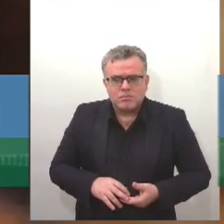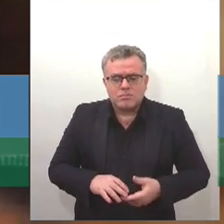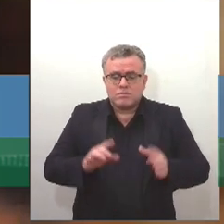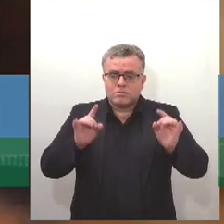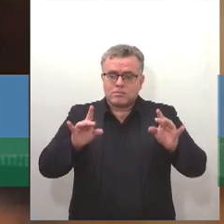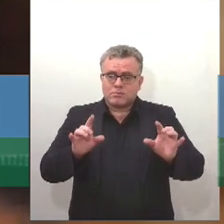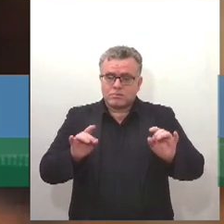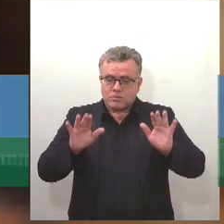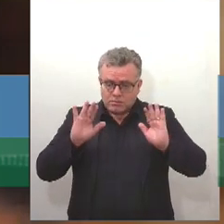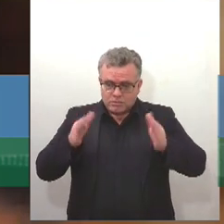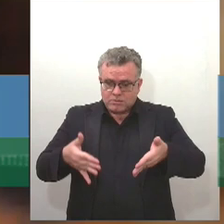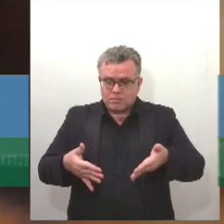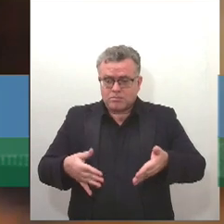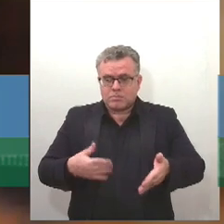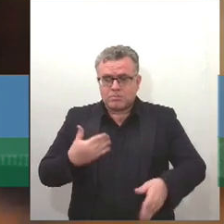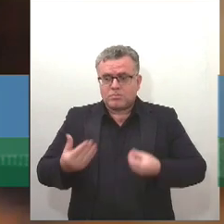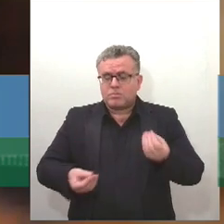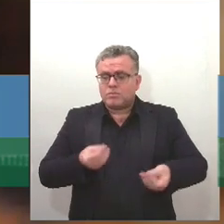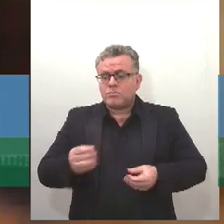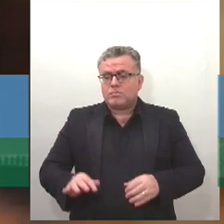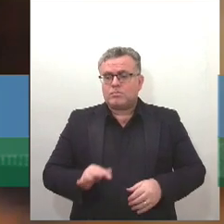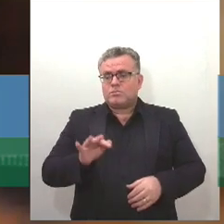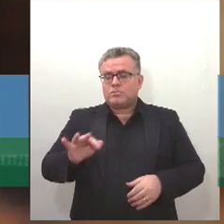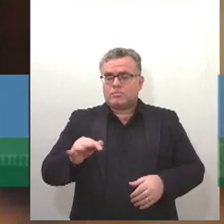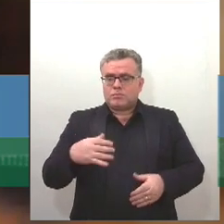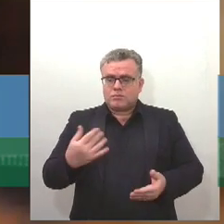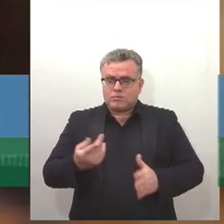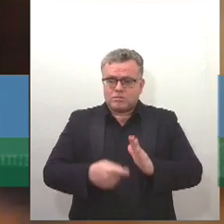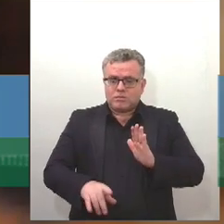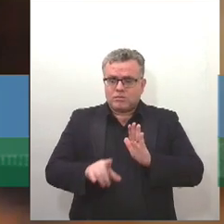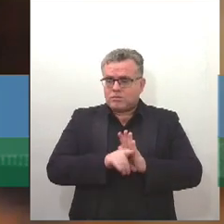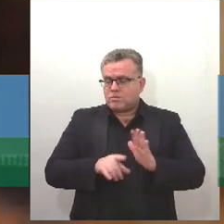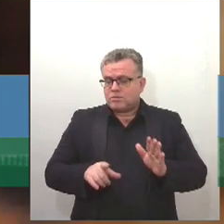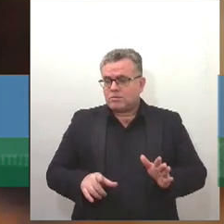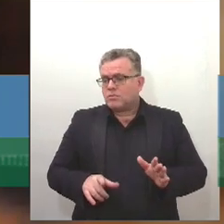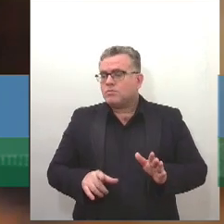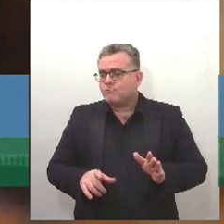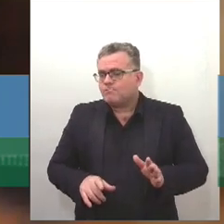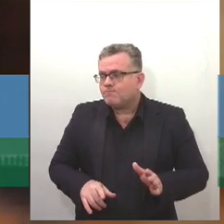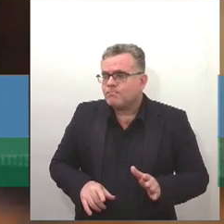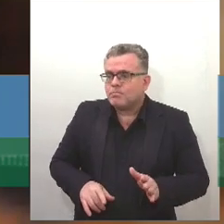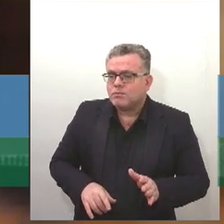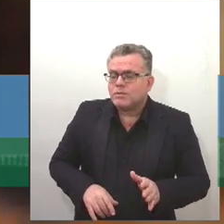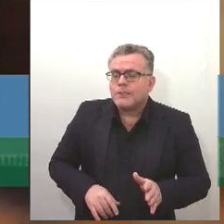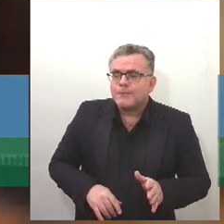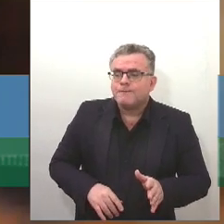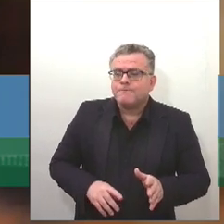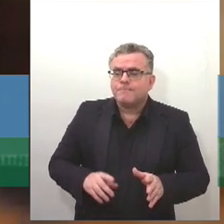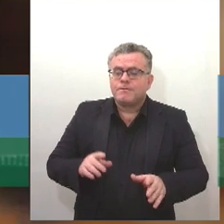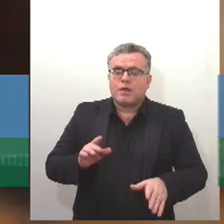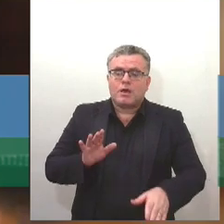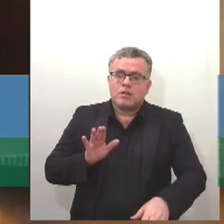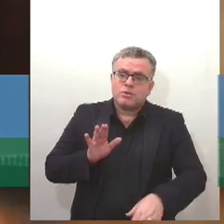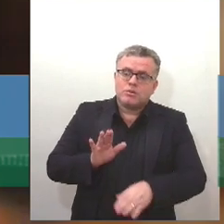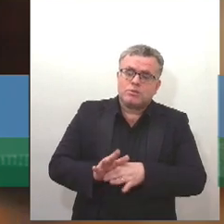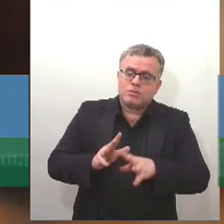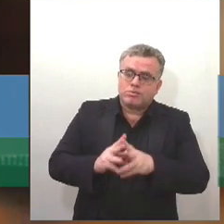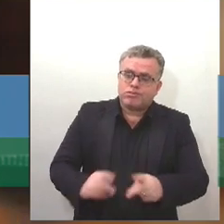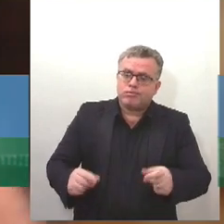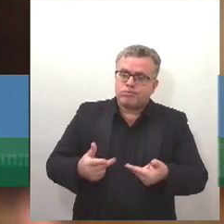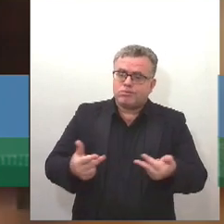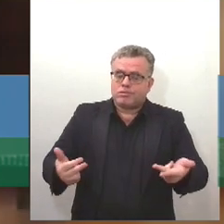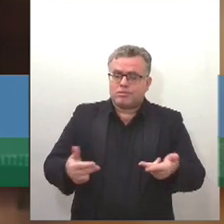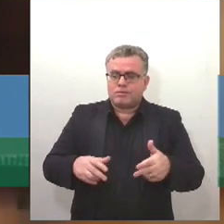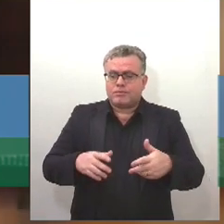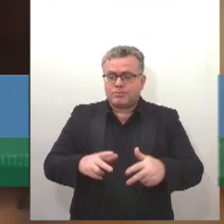o projeto acabou com 500 artigos então é muito difícil fazer uma análise sem a colocarmos